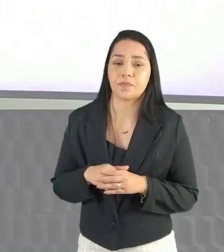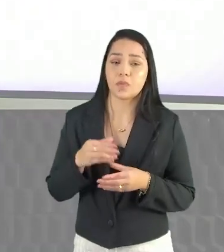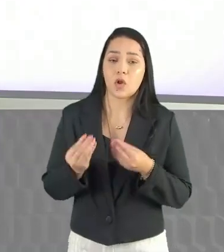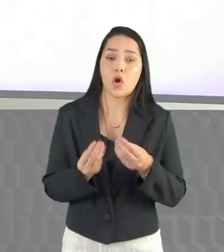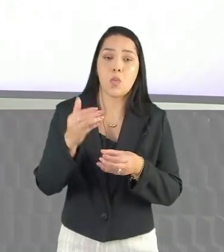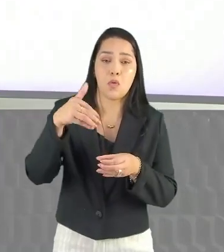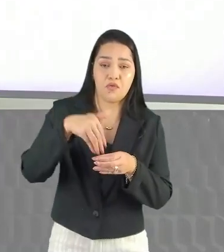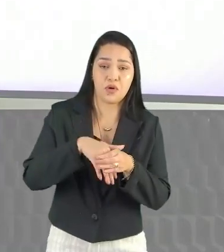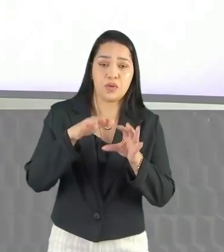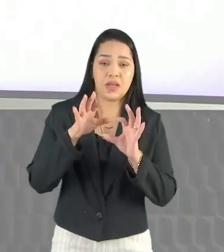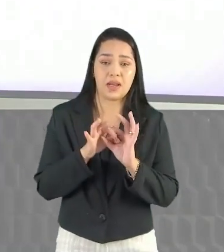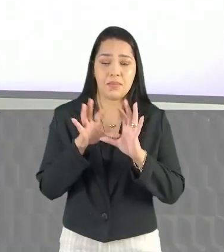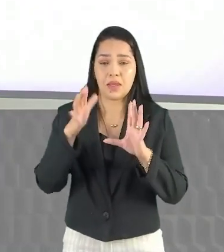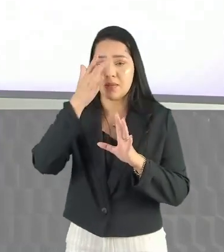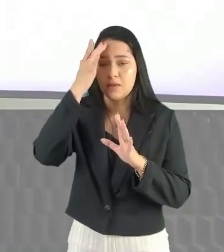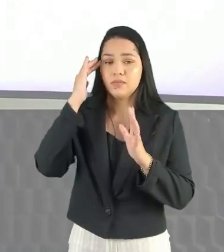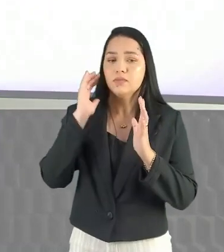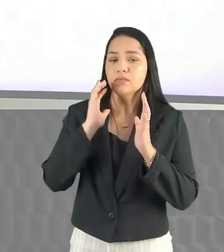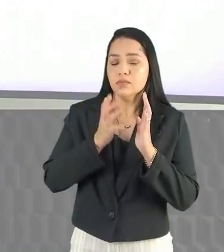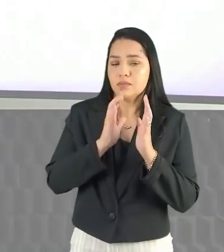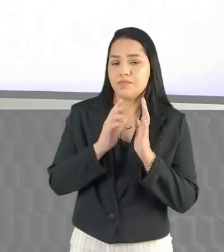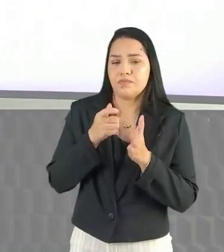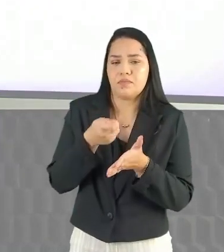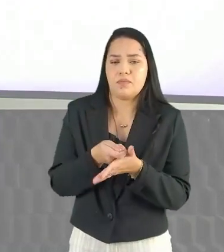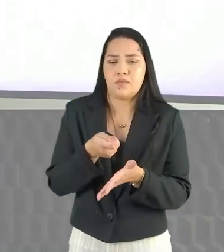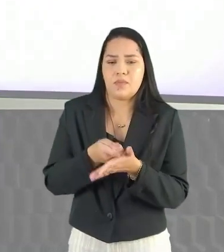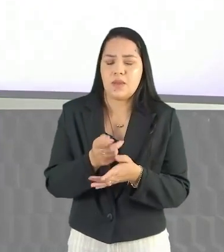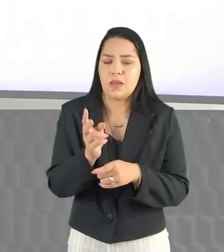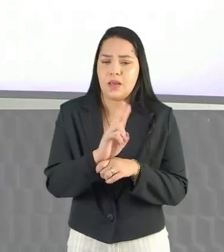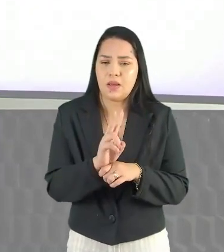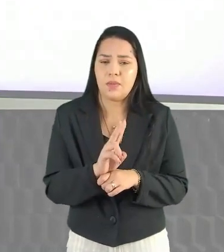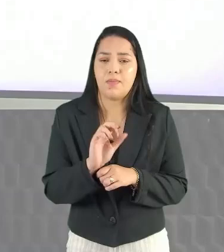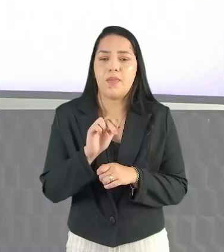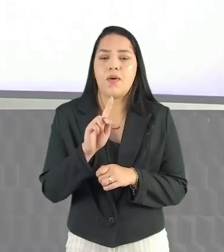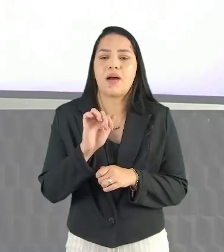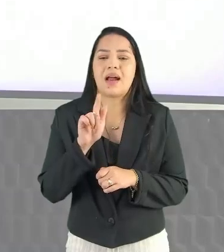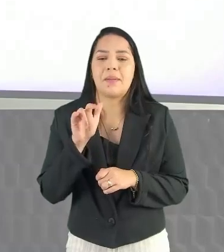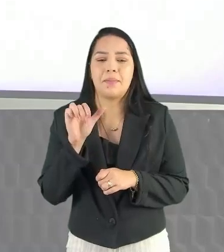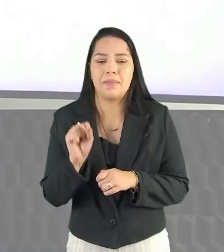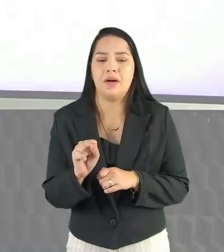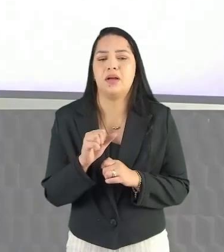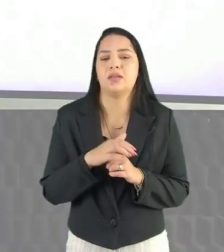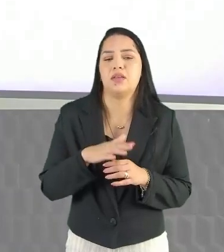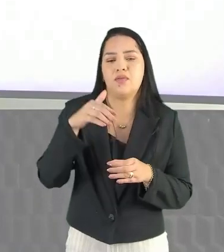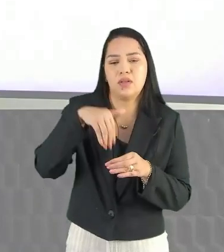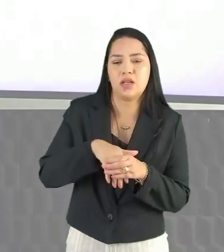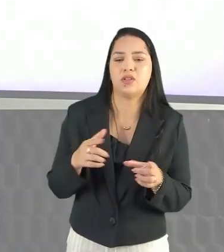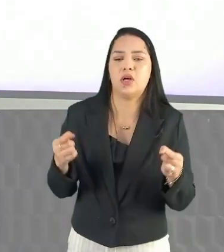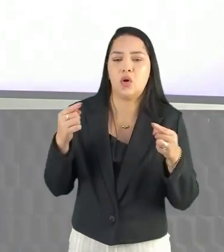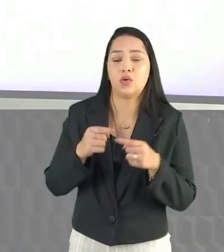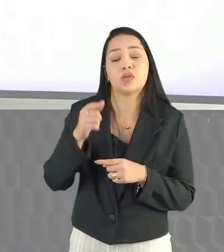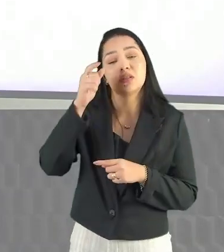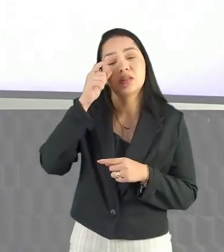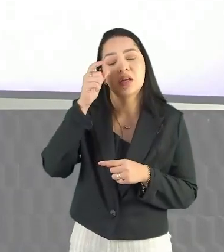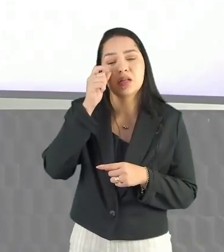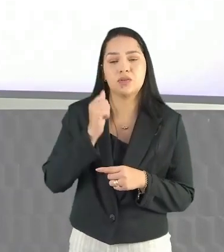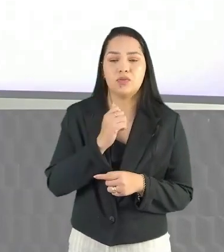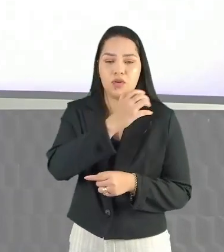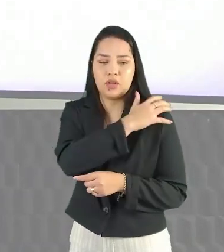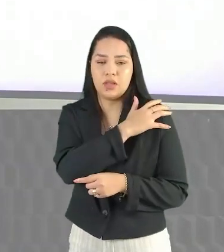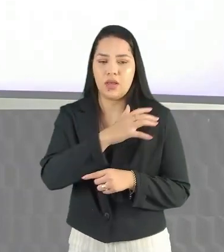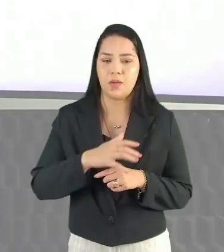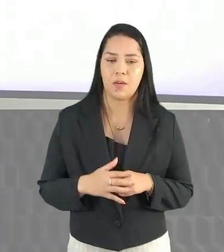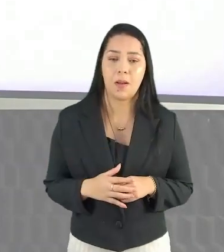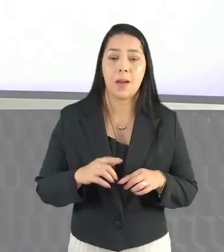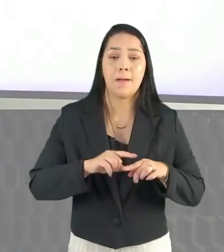Como o voto era aberto, os eleitores eram pressionados e fiscalizados por capangas para que votassem de acordo com os interesses do